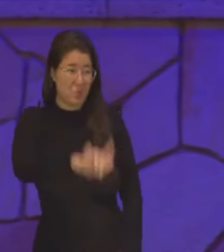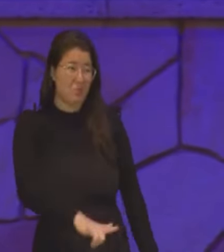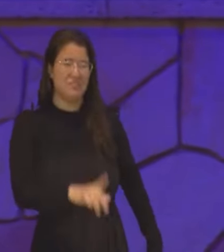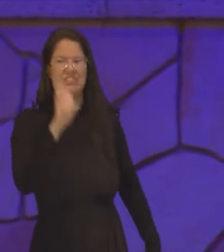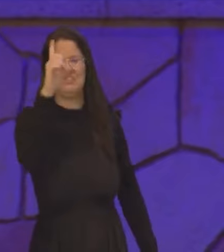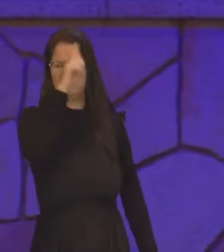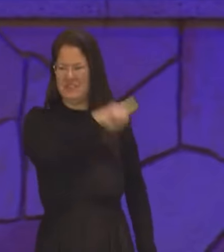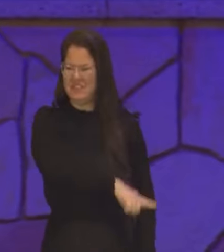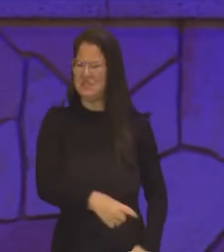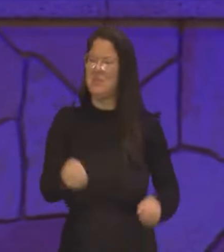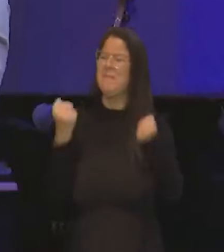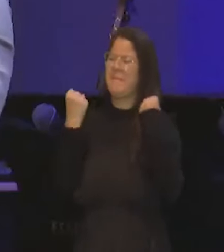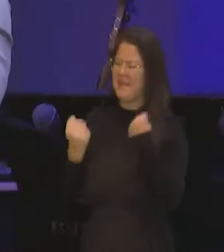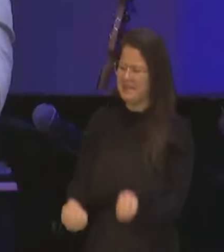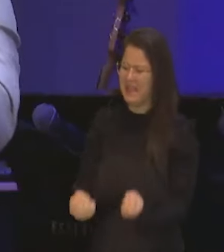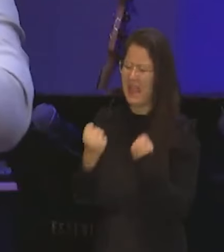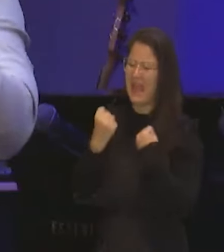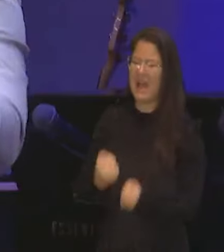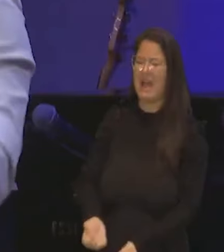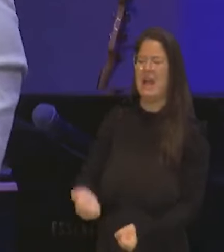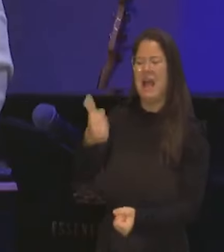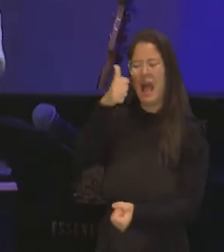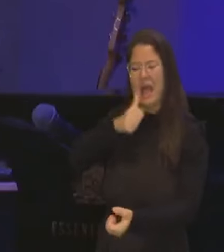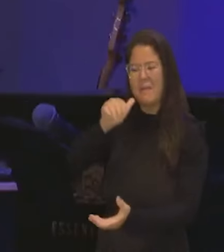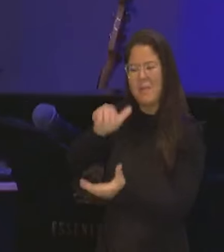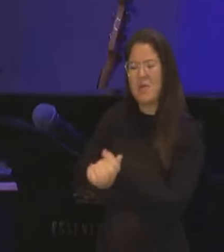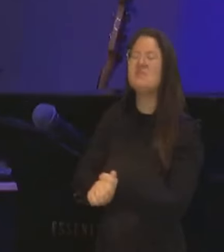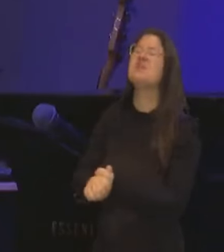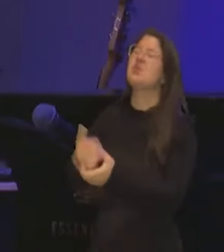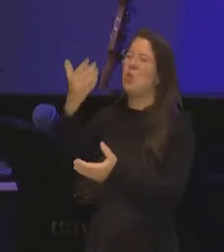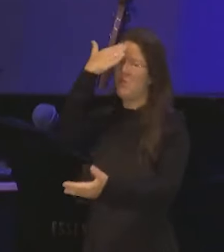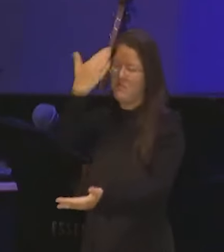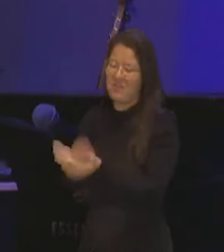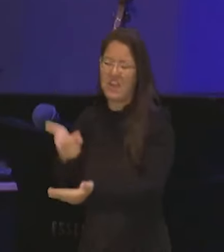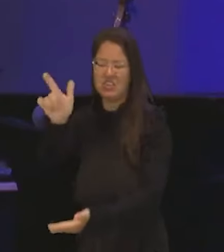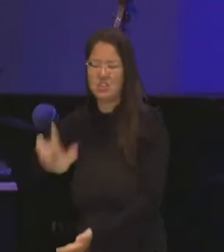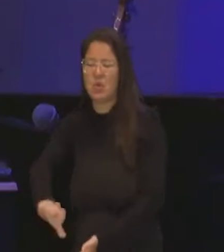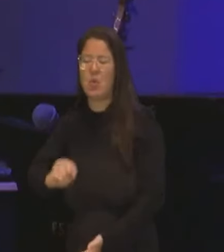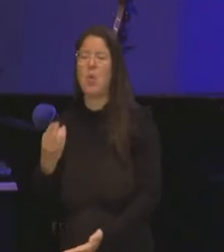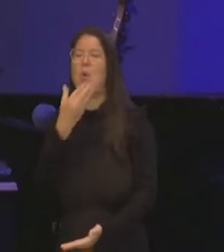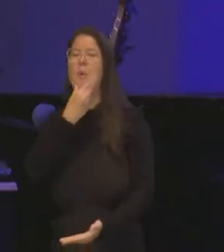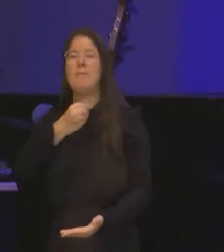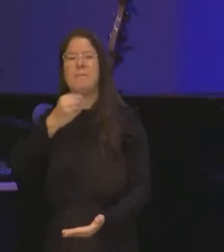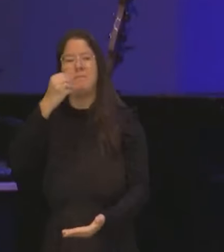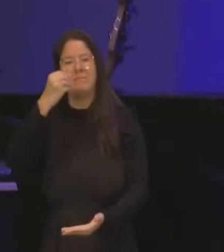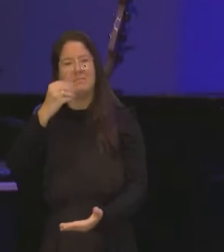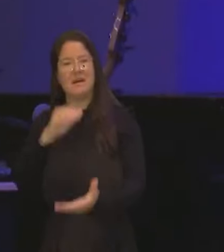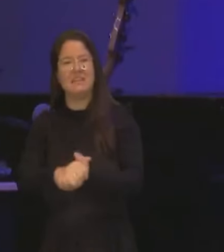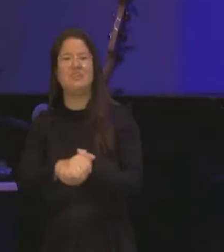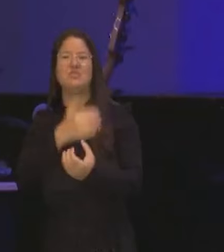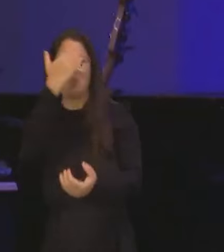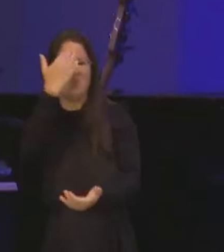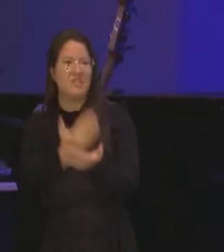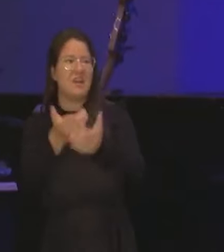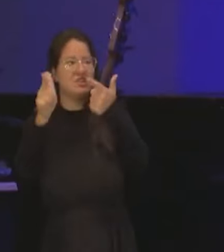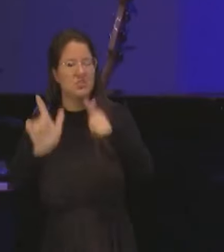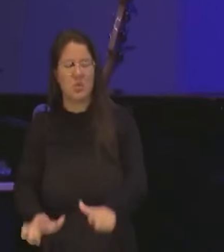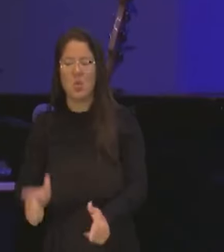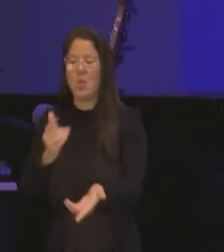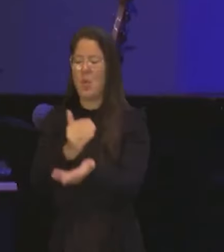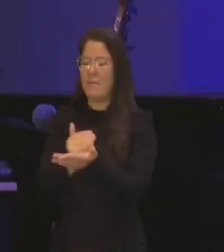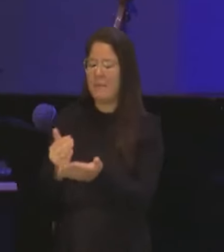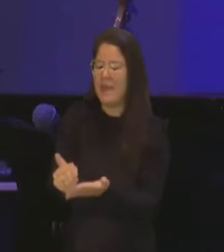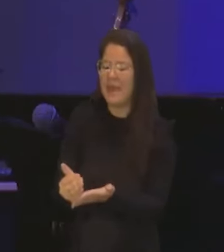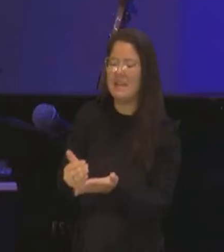como é pesado a esposa voltar a confiar, o marido voltar a confiar, recomeços na nossa vida, na